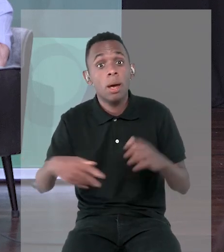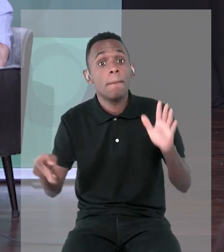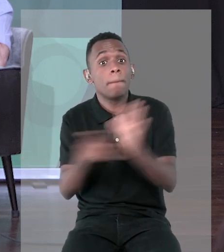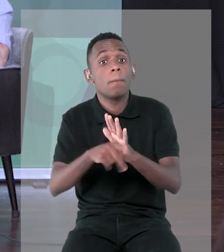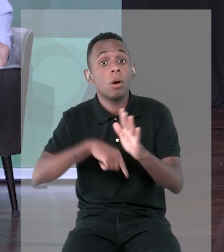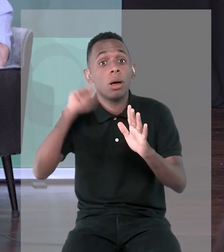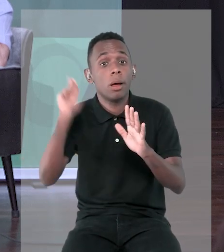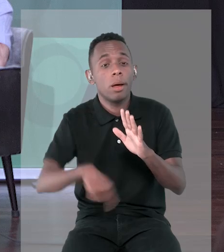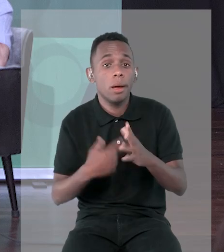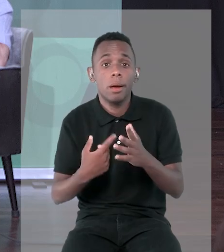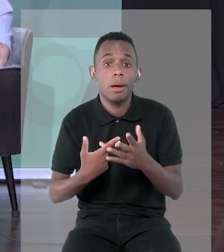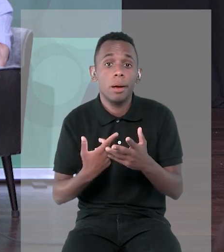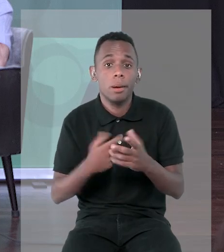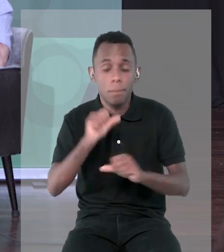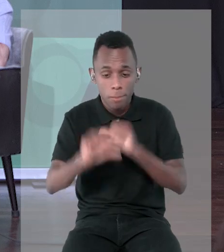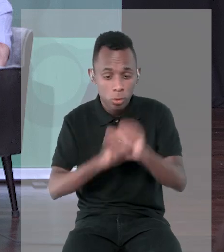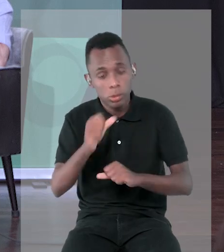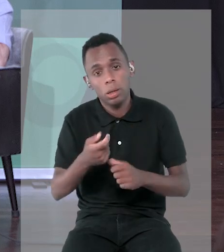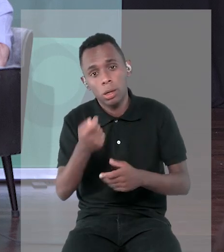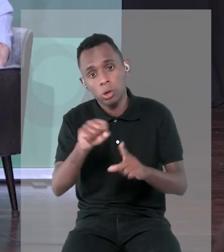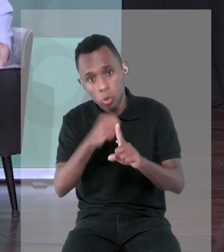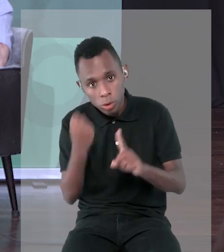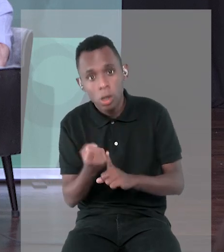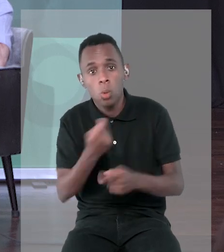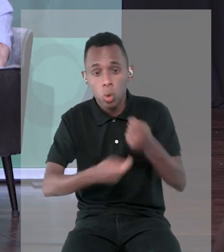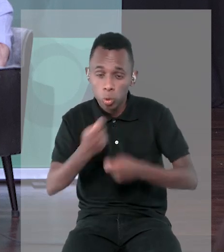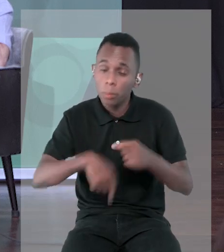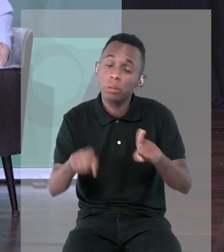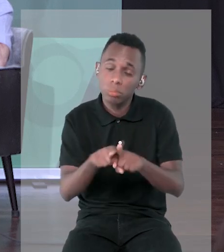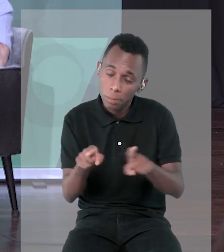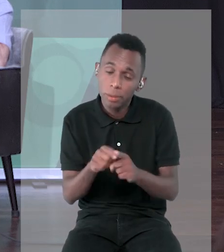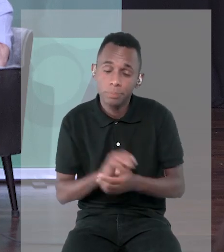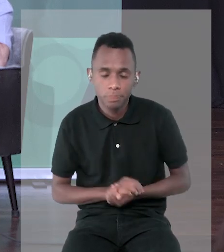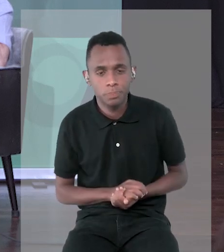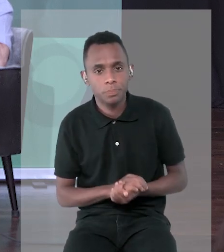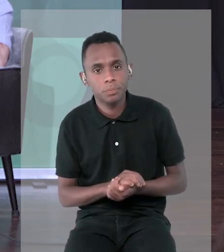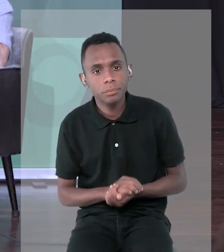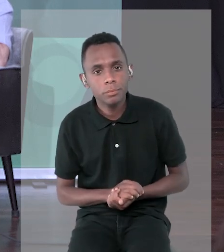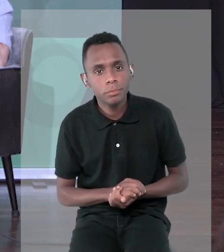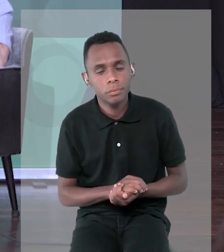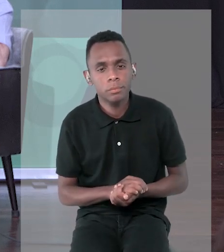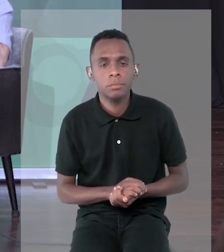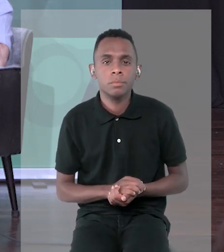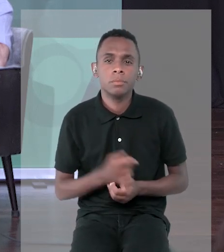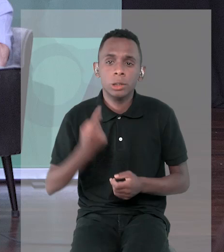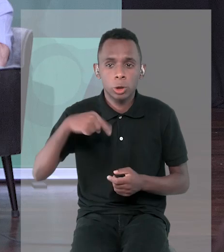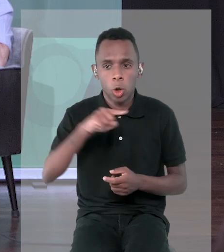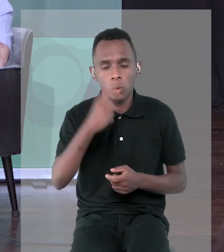mudança de patamar econômico e social também. Exato. Na verdade, nós estamos pensando